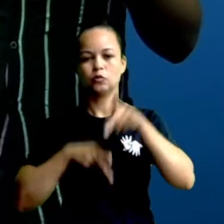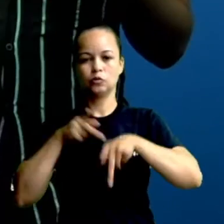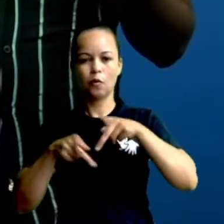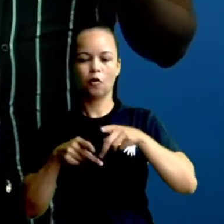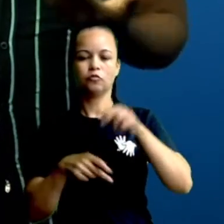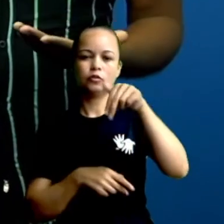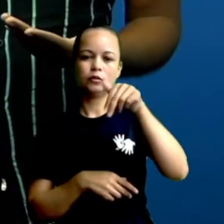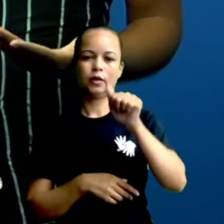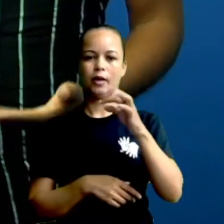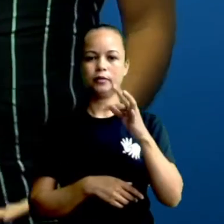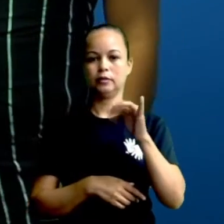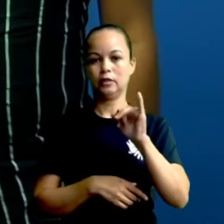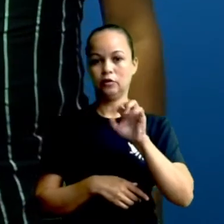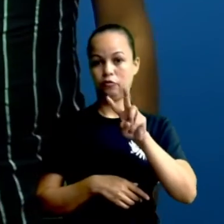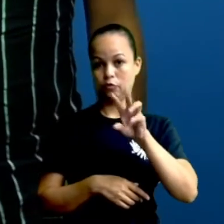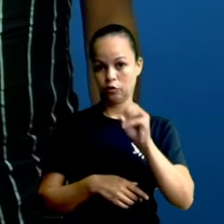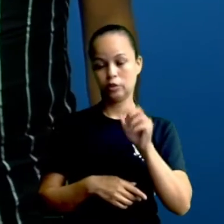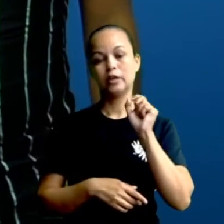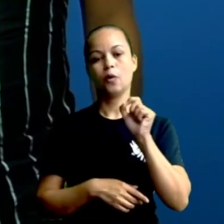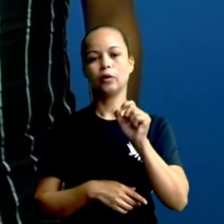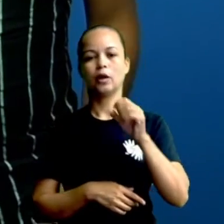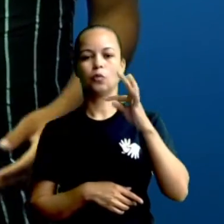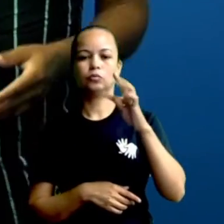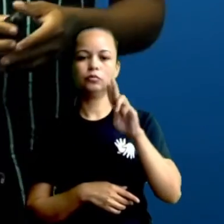primeiramente, vai ser os tupis.